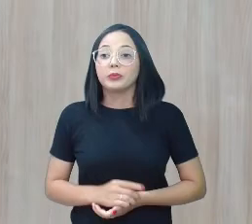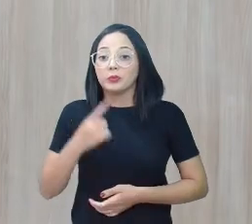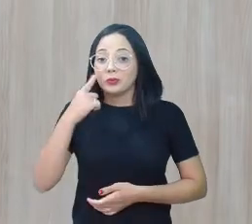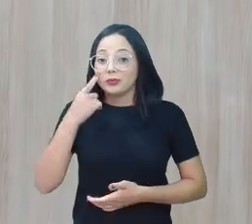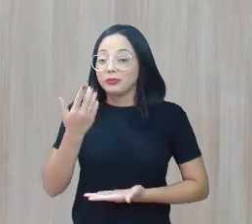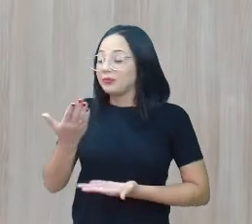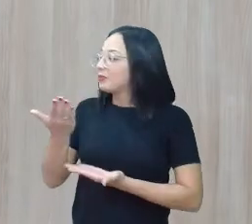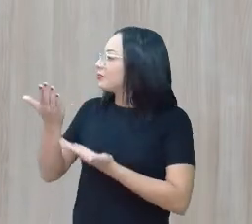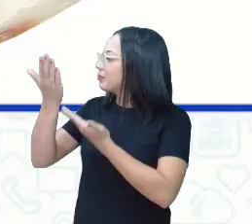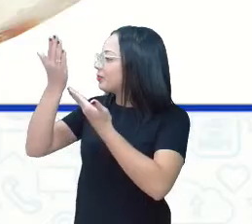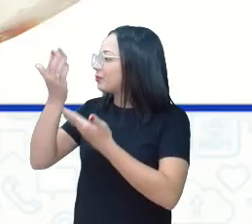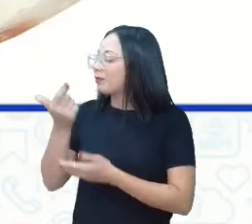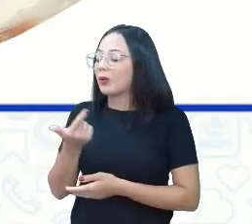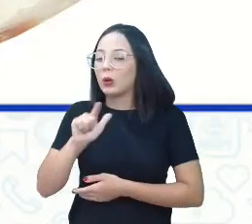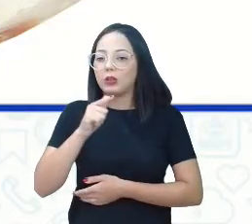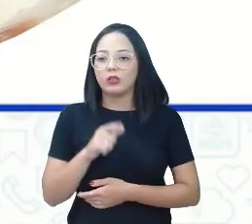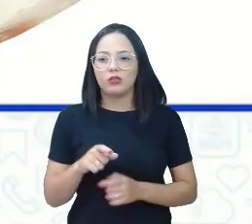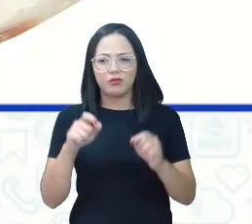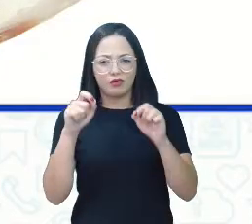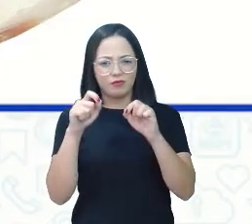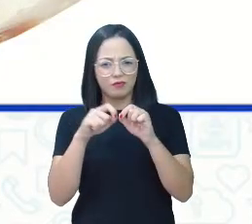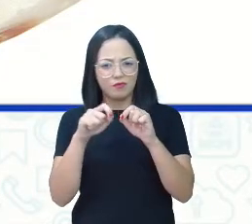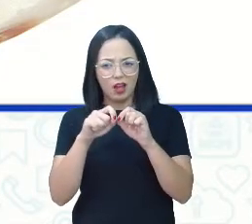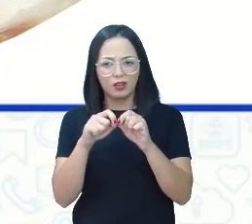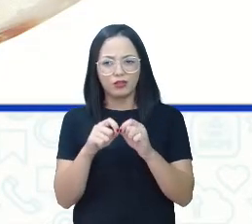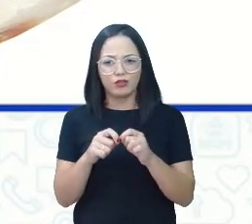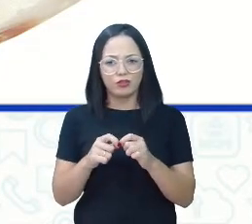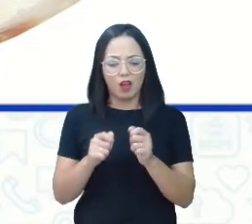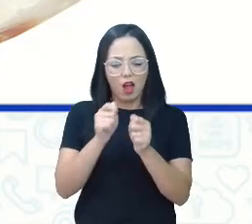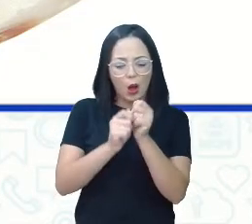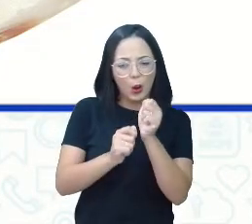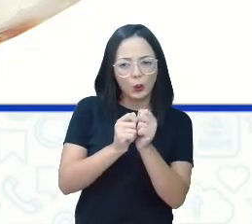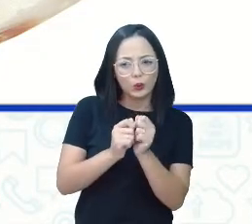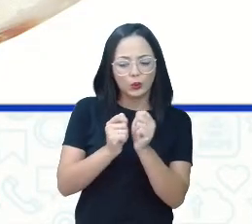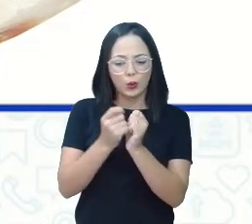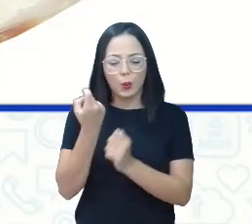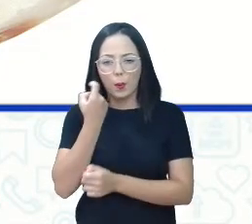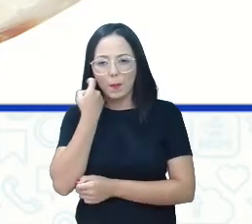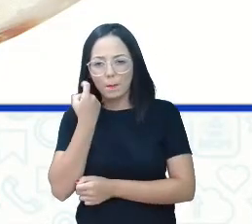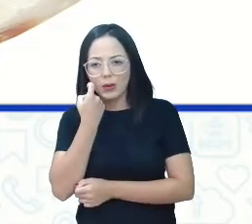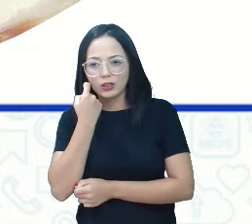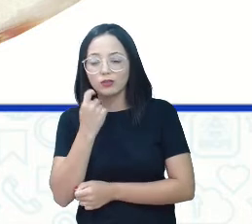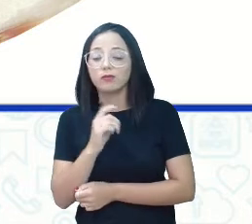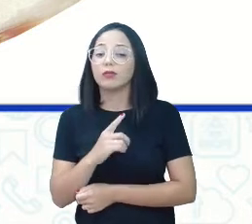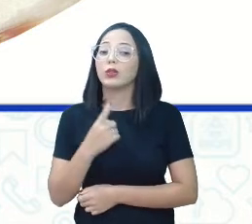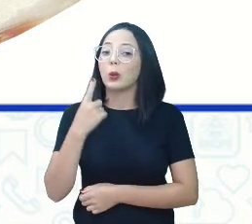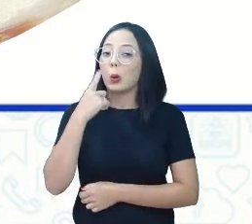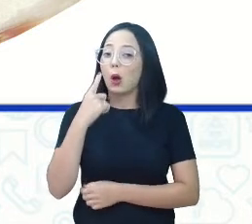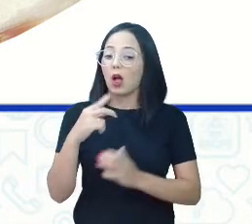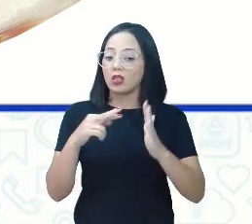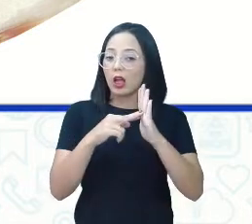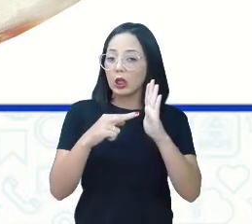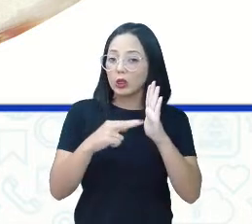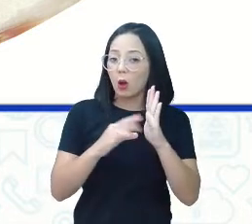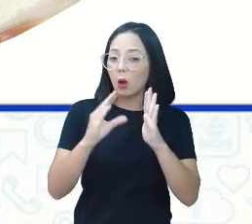Outra aqui. Faz arroz com peixe? Então, na norma culta,